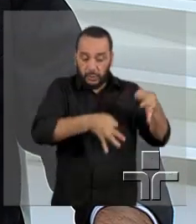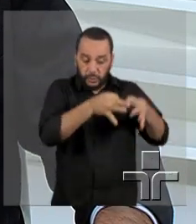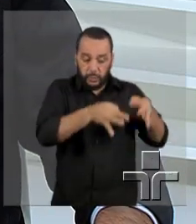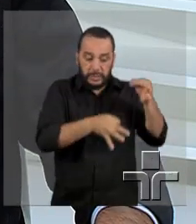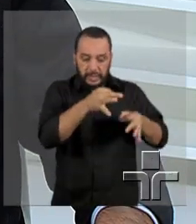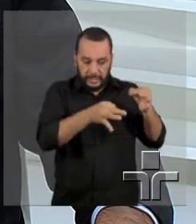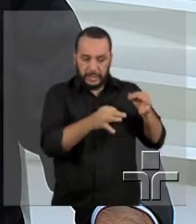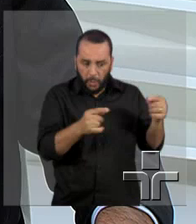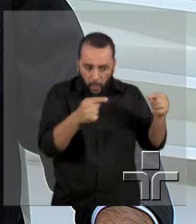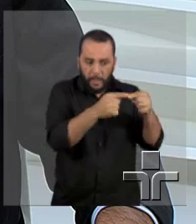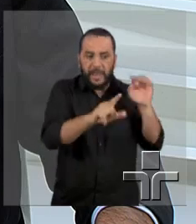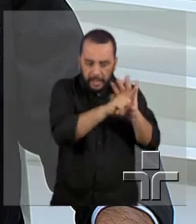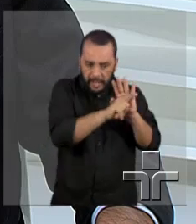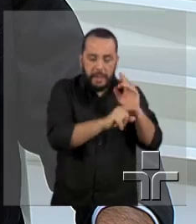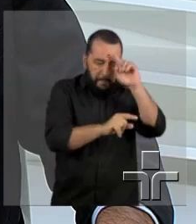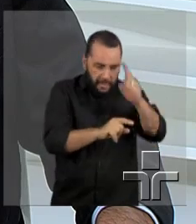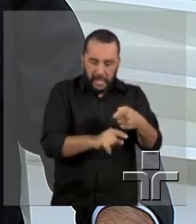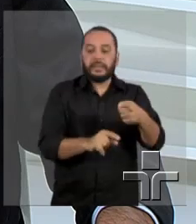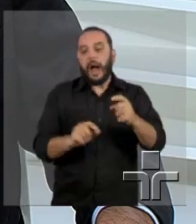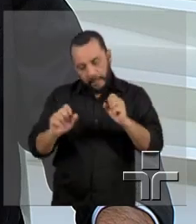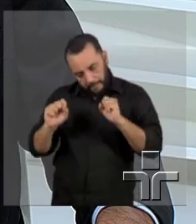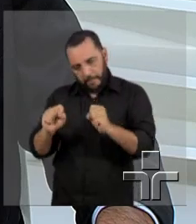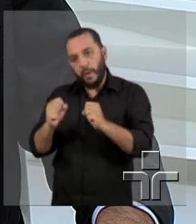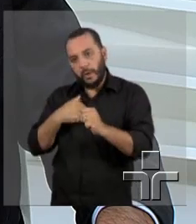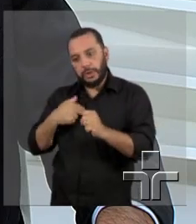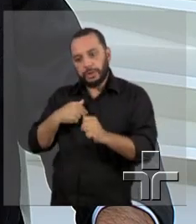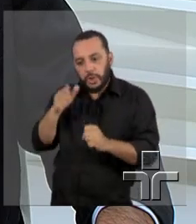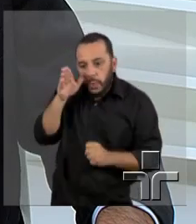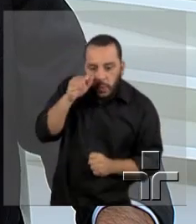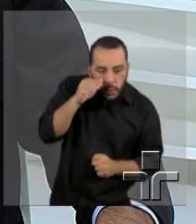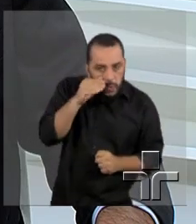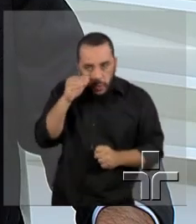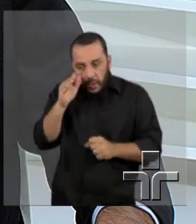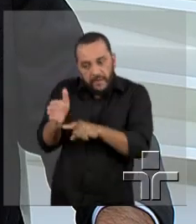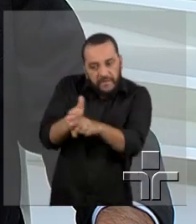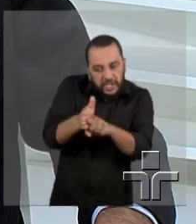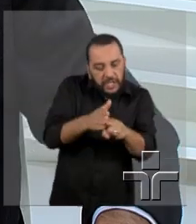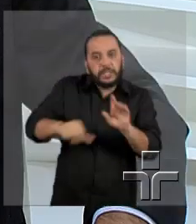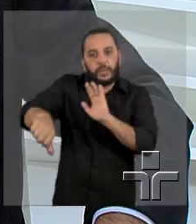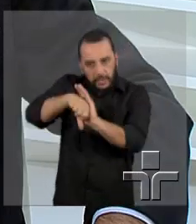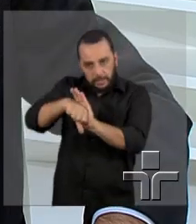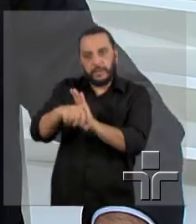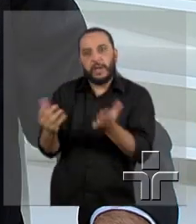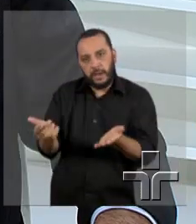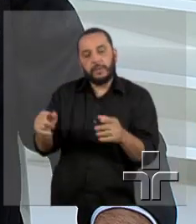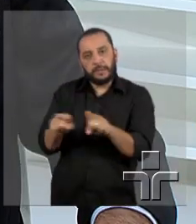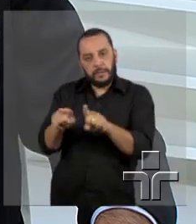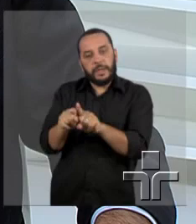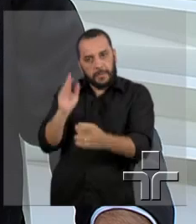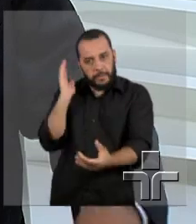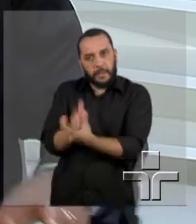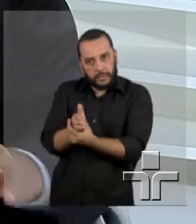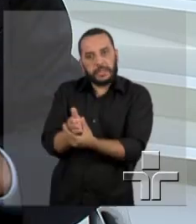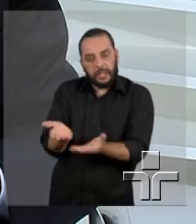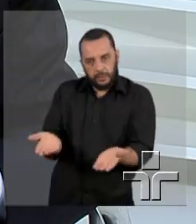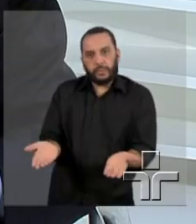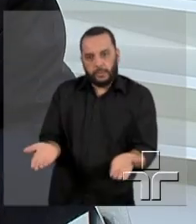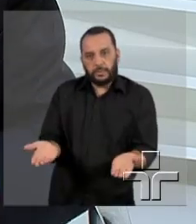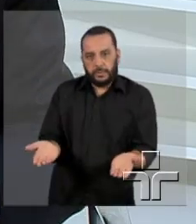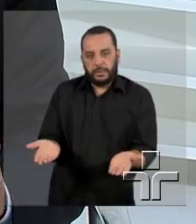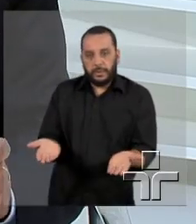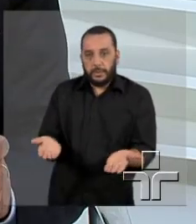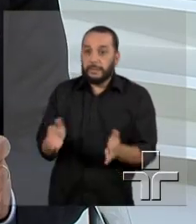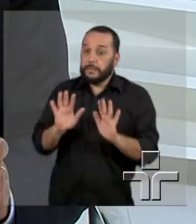lei, e para 2 fins, investigação criminal e instrução processual penal. O ministro